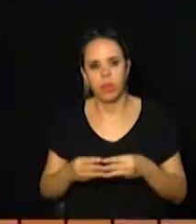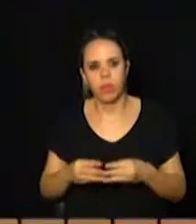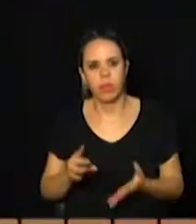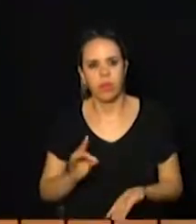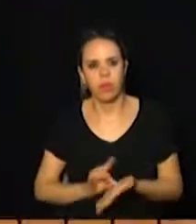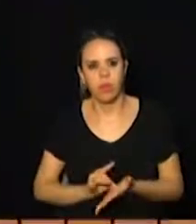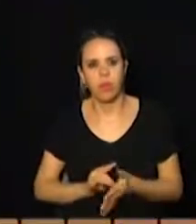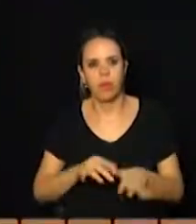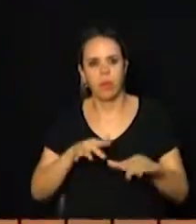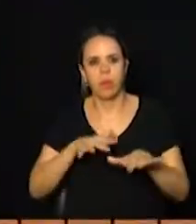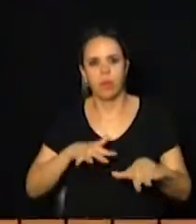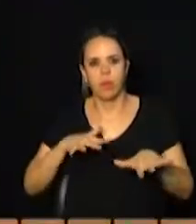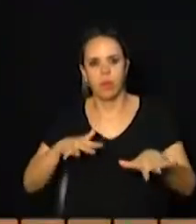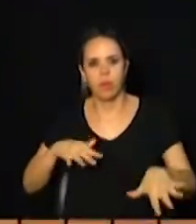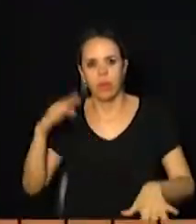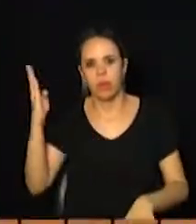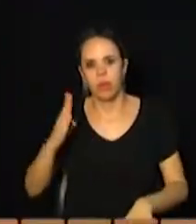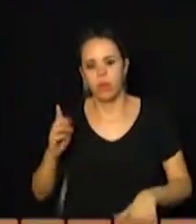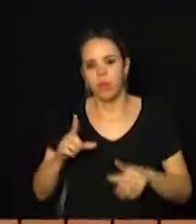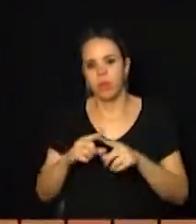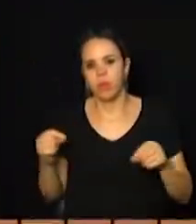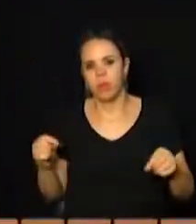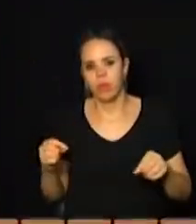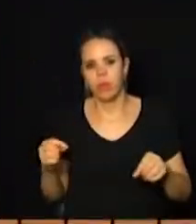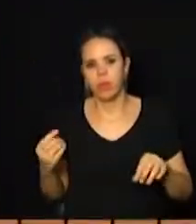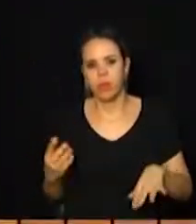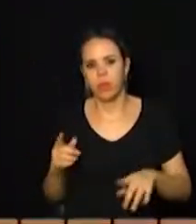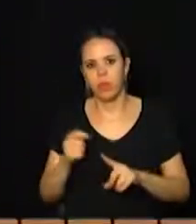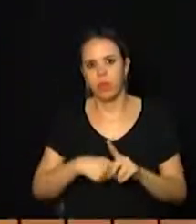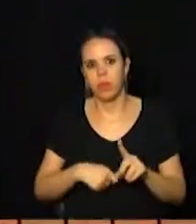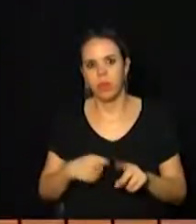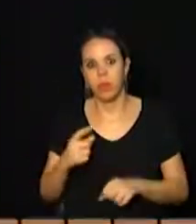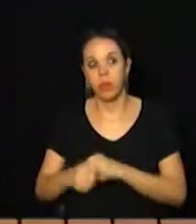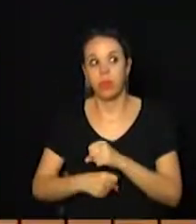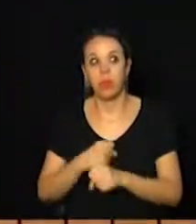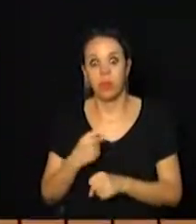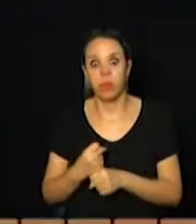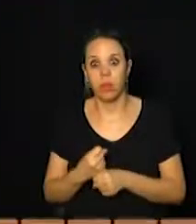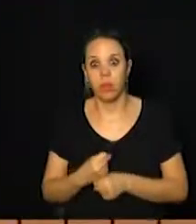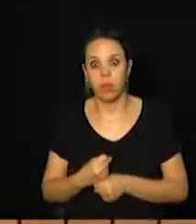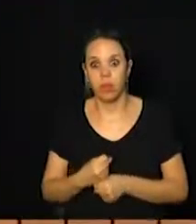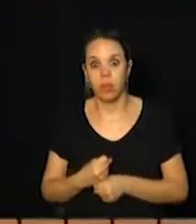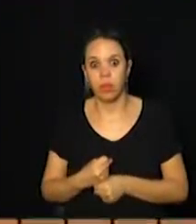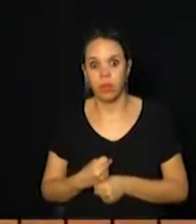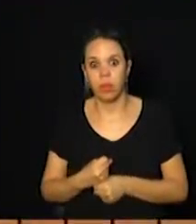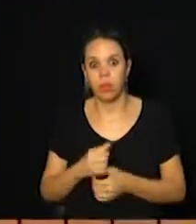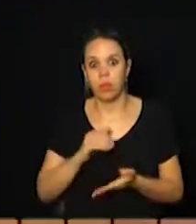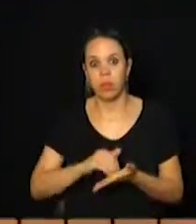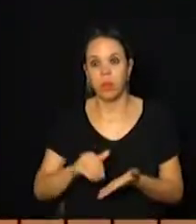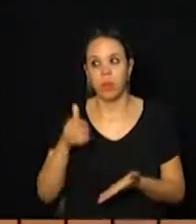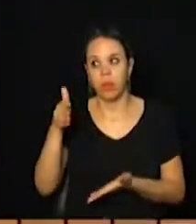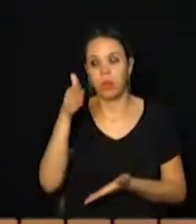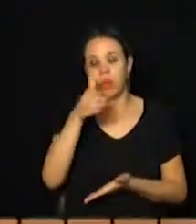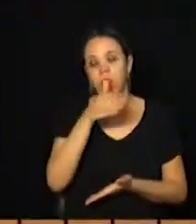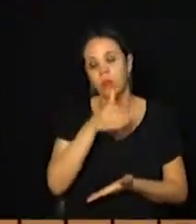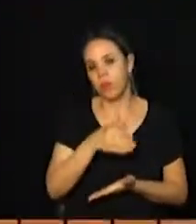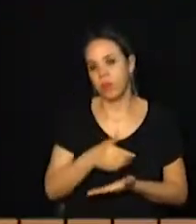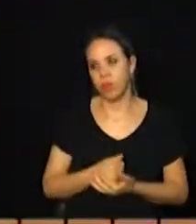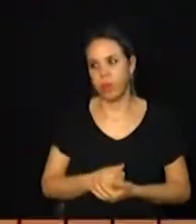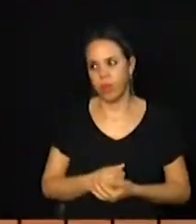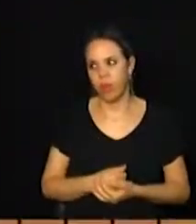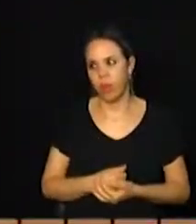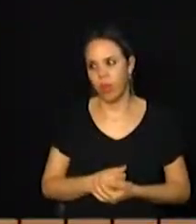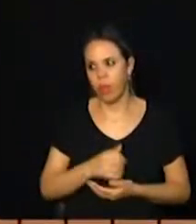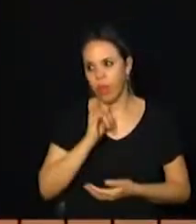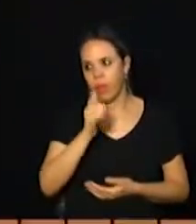ficar lá em Brasília o mês inteiro e se for preciso ano inteiro de ficar de gabinete gabinetes né